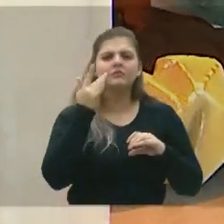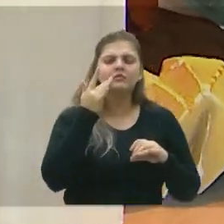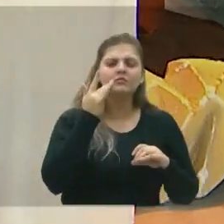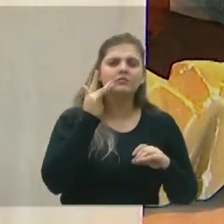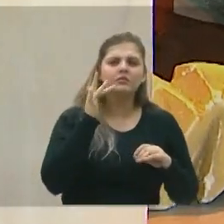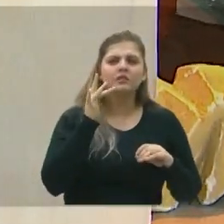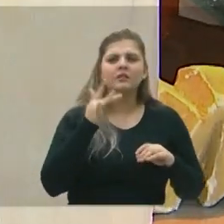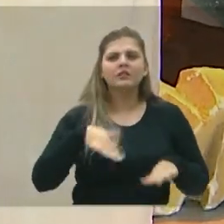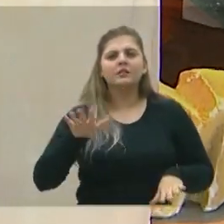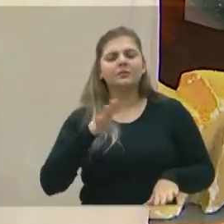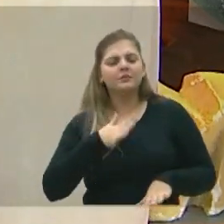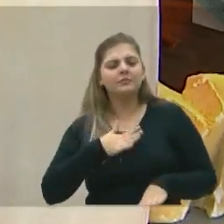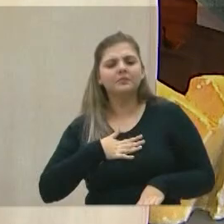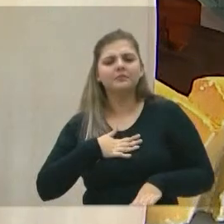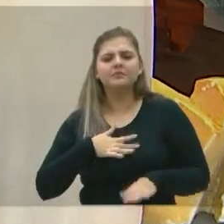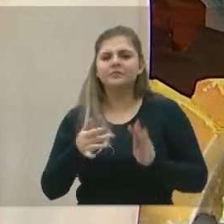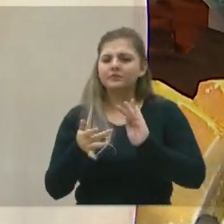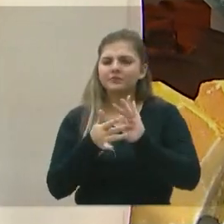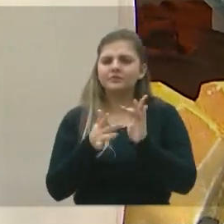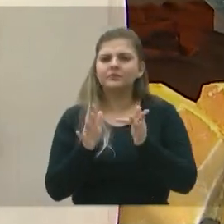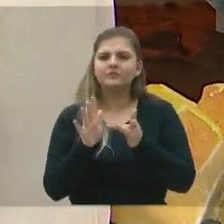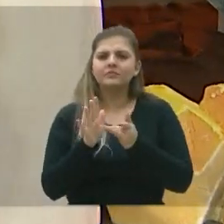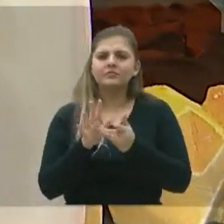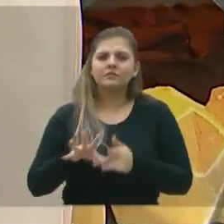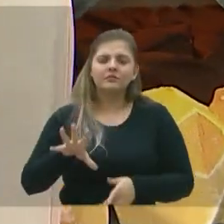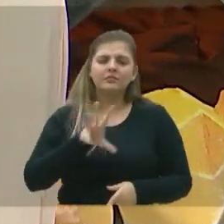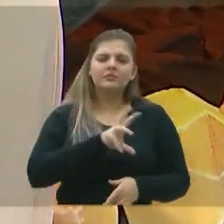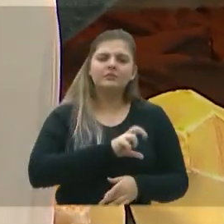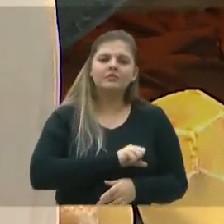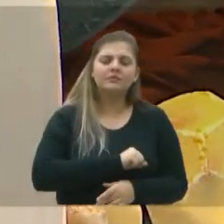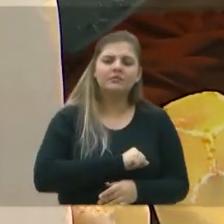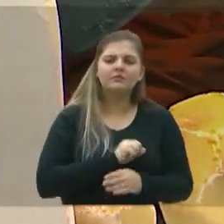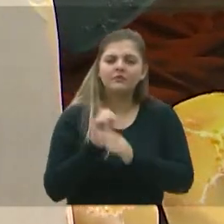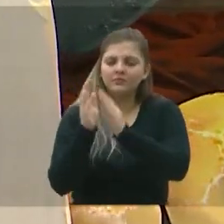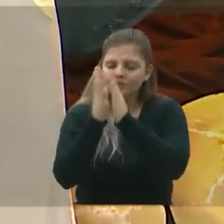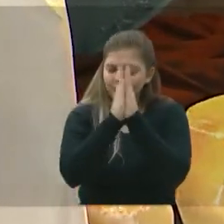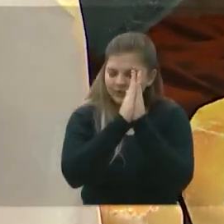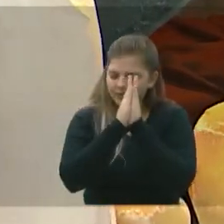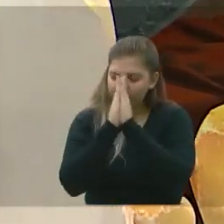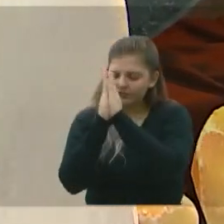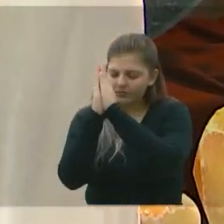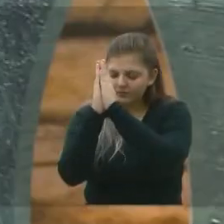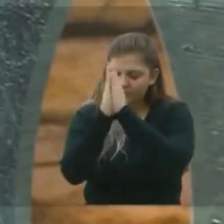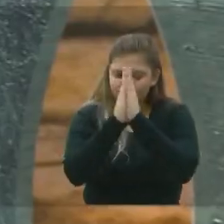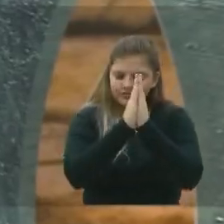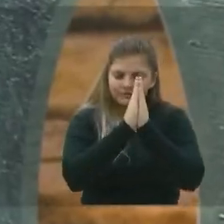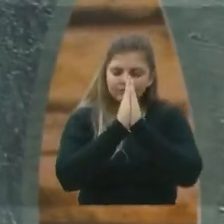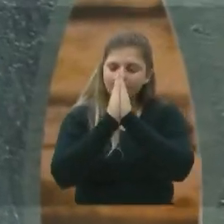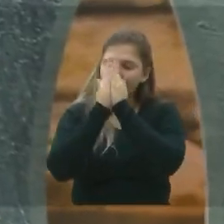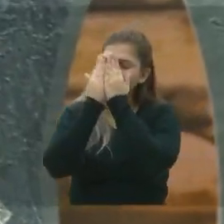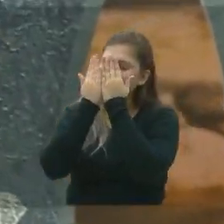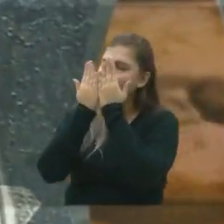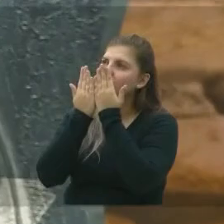Jesus amado, te adorando estou.